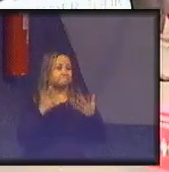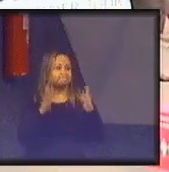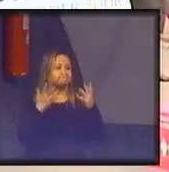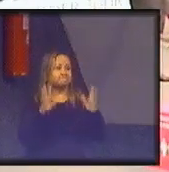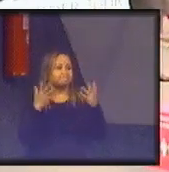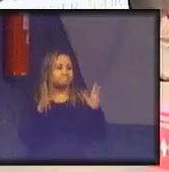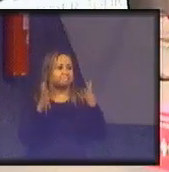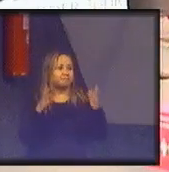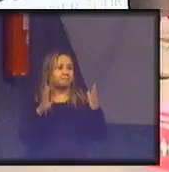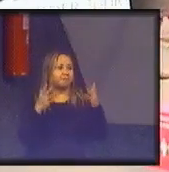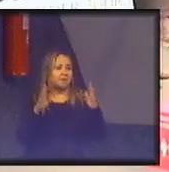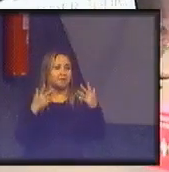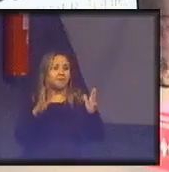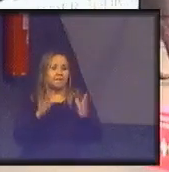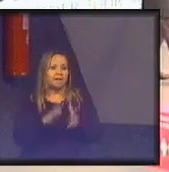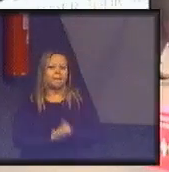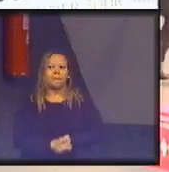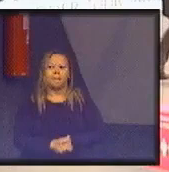Vamos lá.